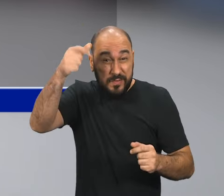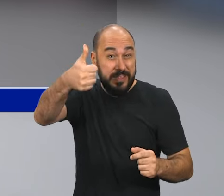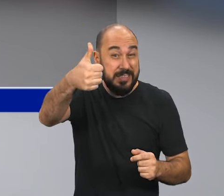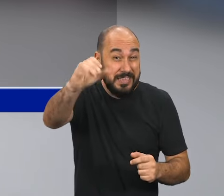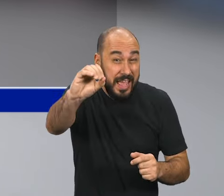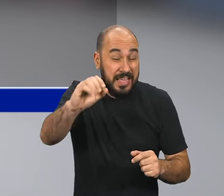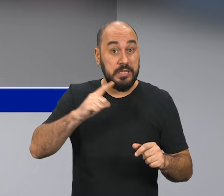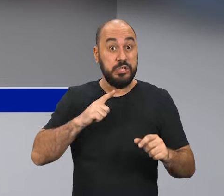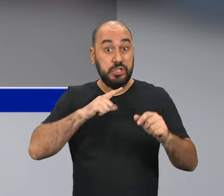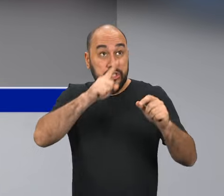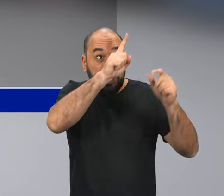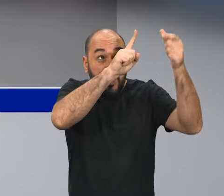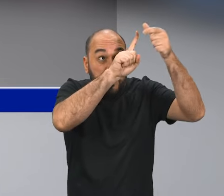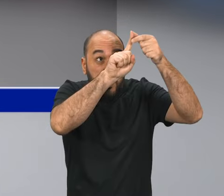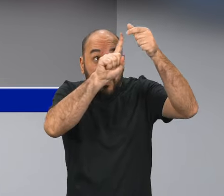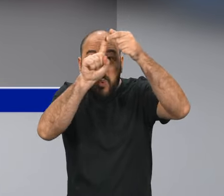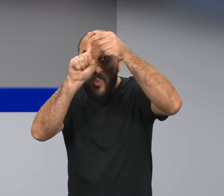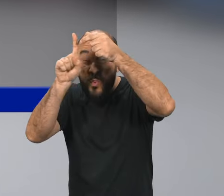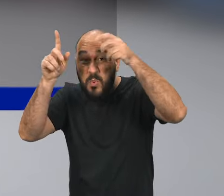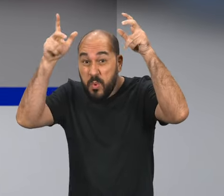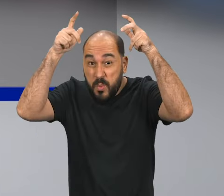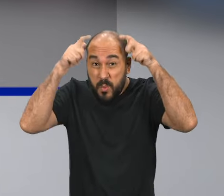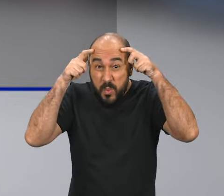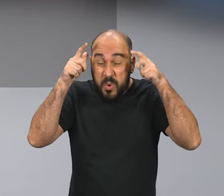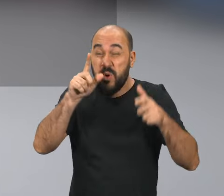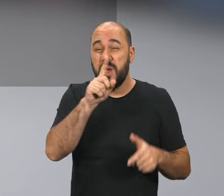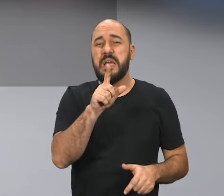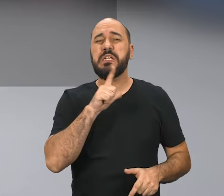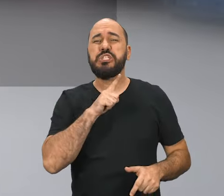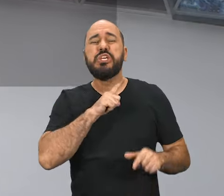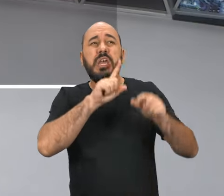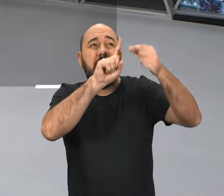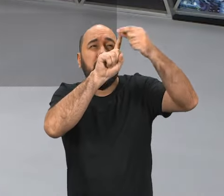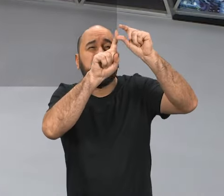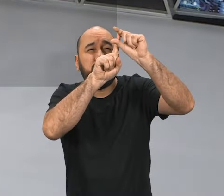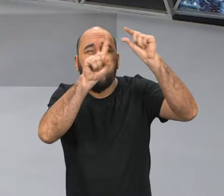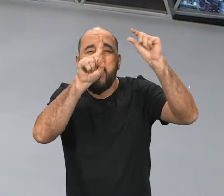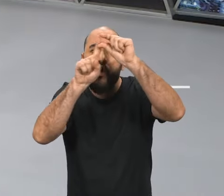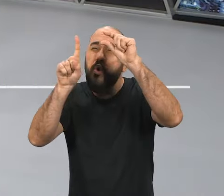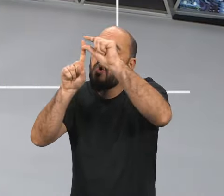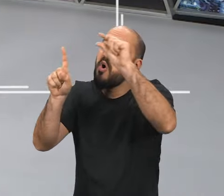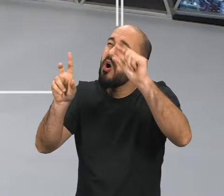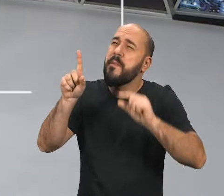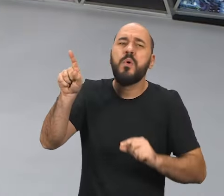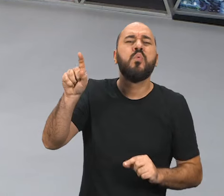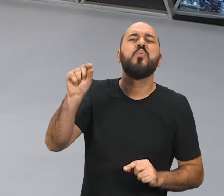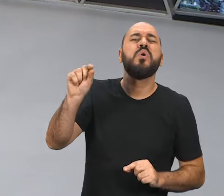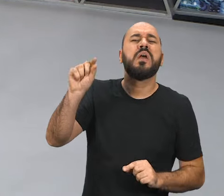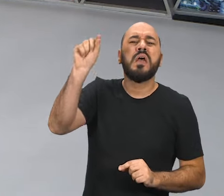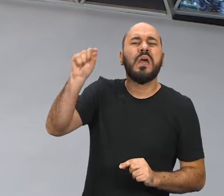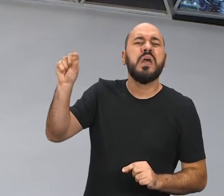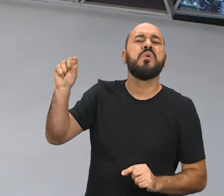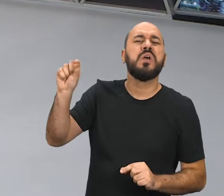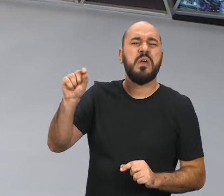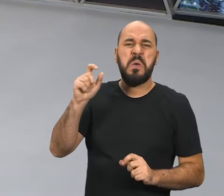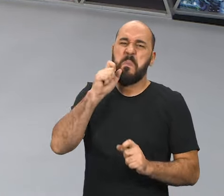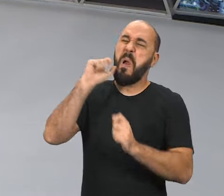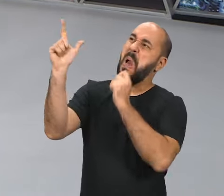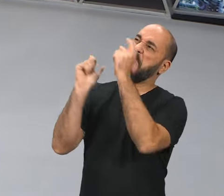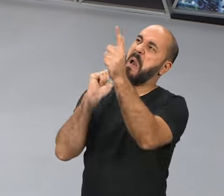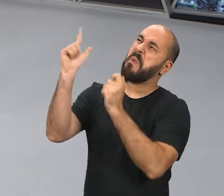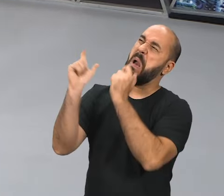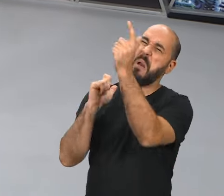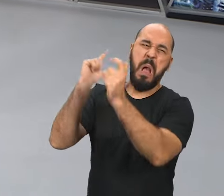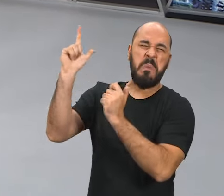10 diademas, e sobre as cabeças nomes de blasfêmia. Paremos um pouquinho aqui. Bom, esse texto faz